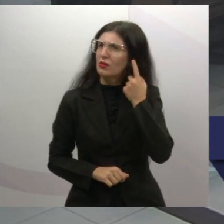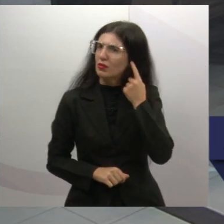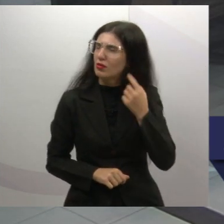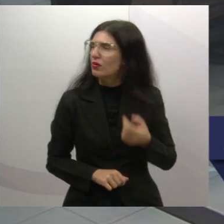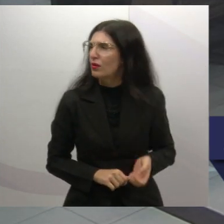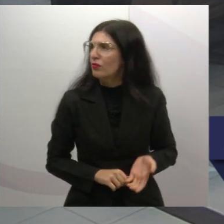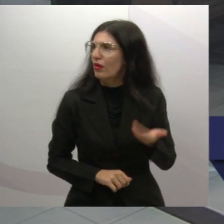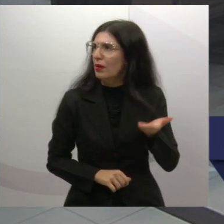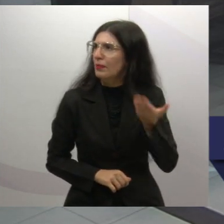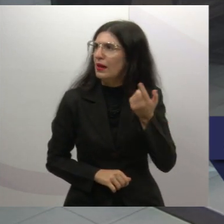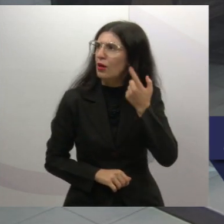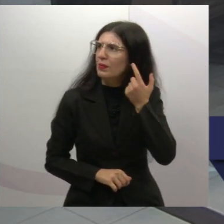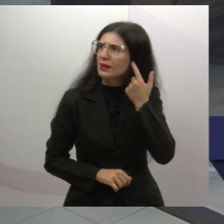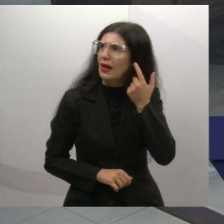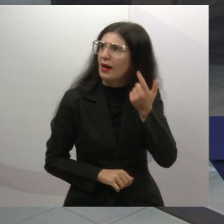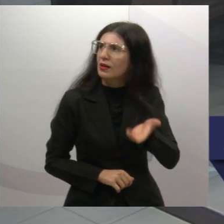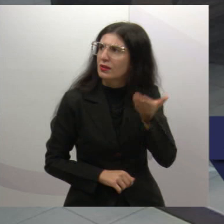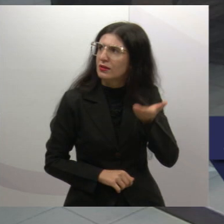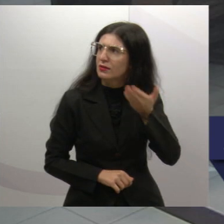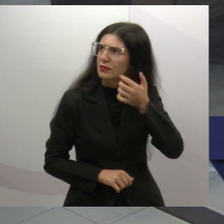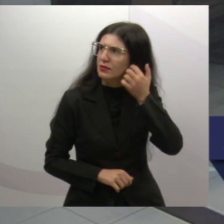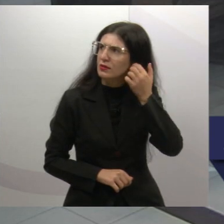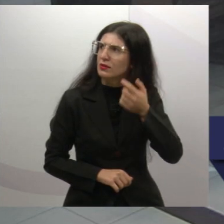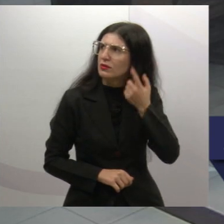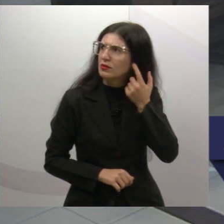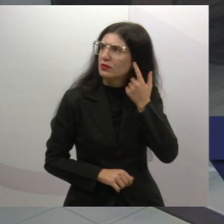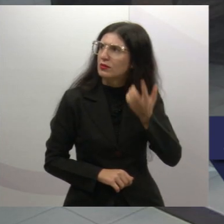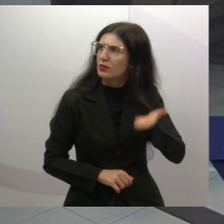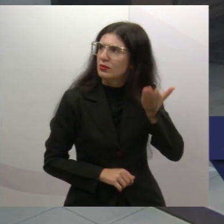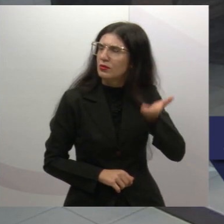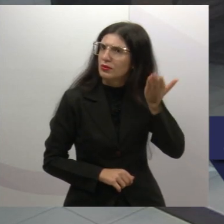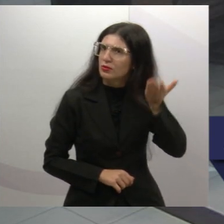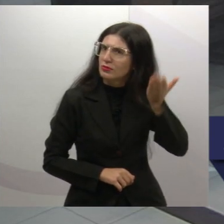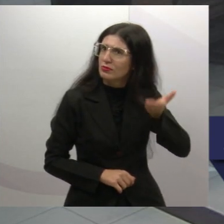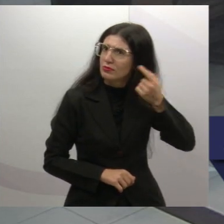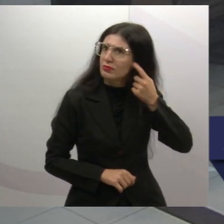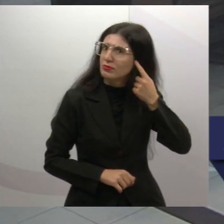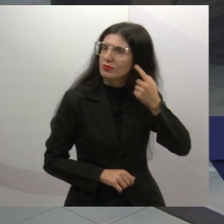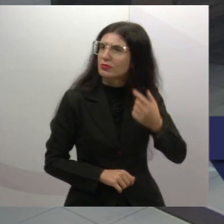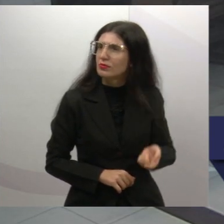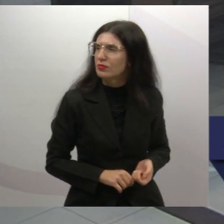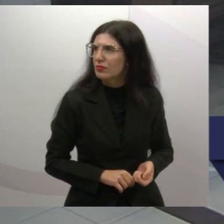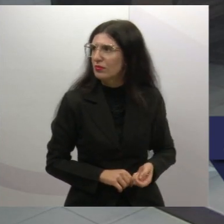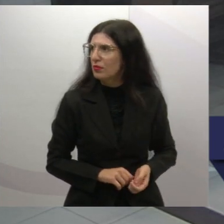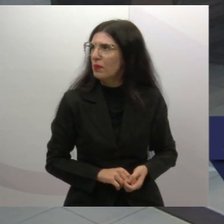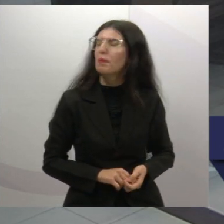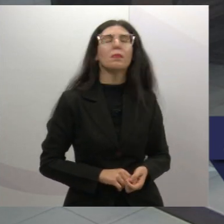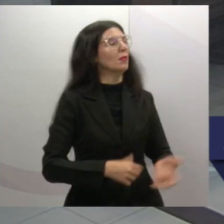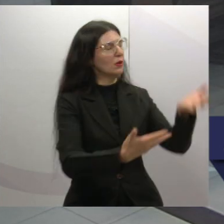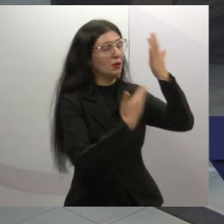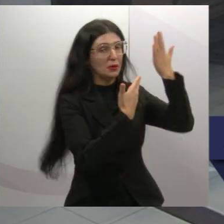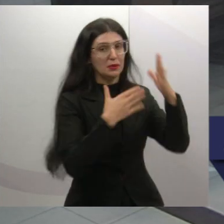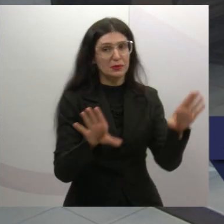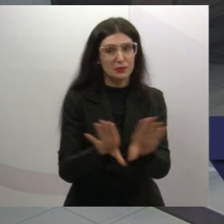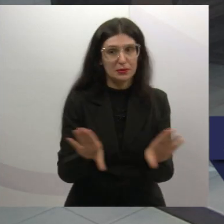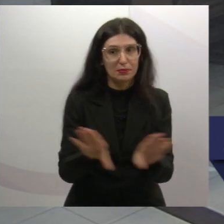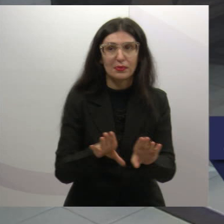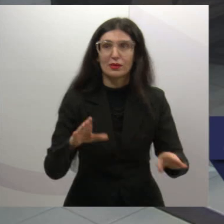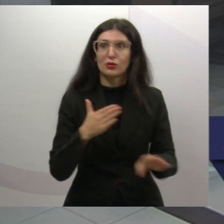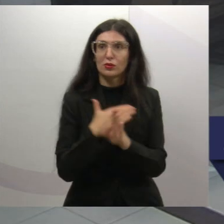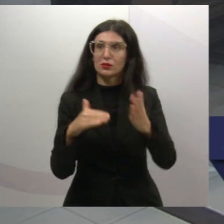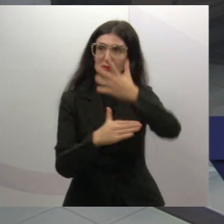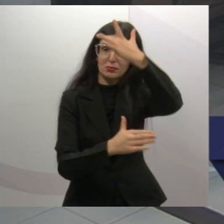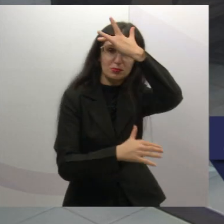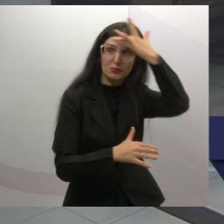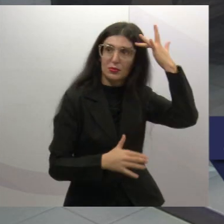fizeram parte desse encerramento e aplicação das ações governamentais. Agradecer também a todos os funcionários que